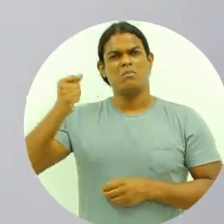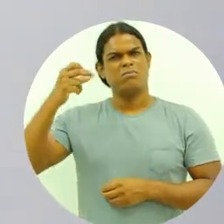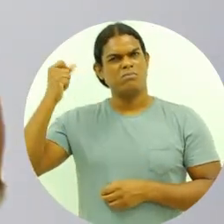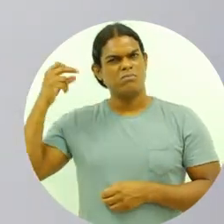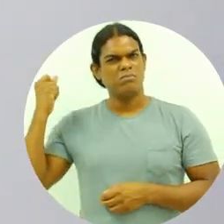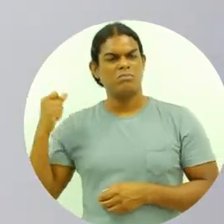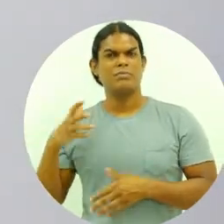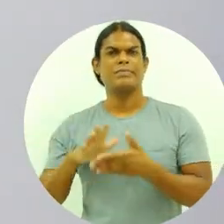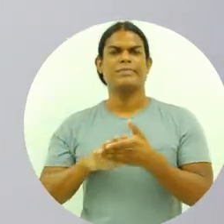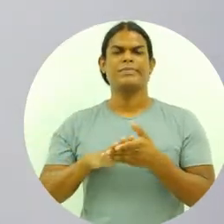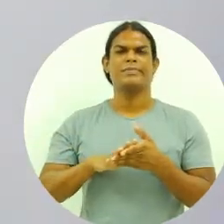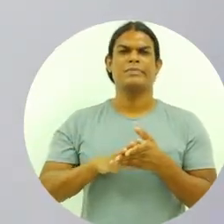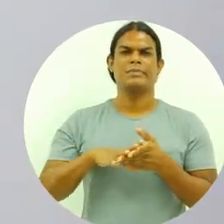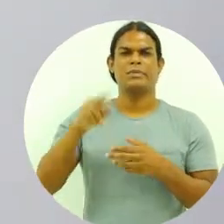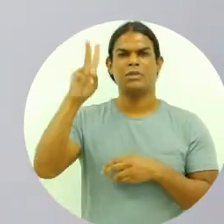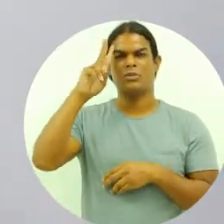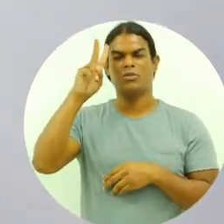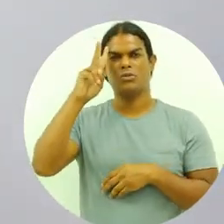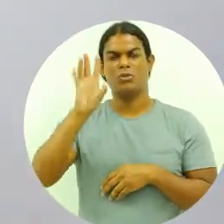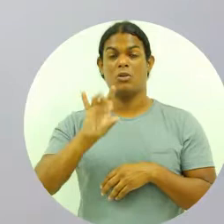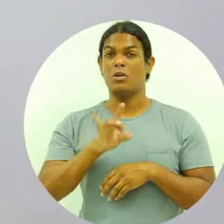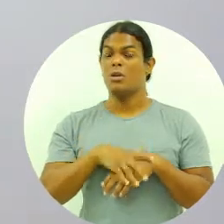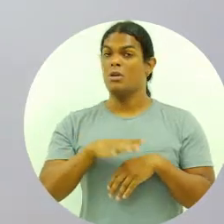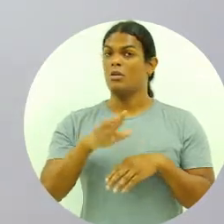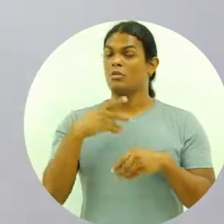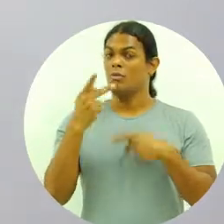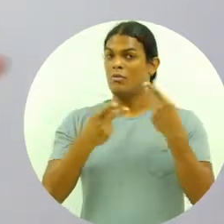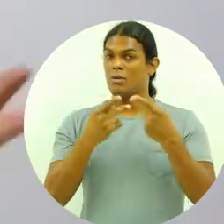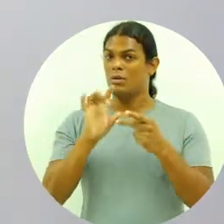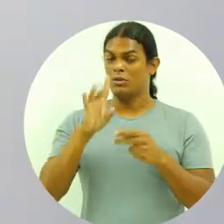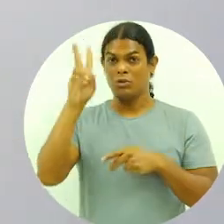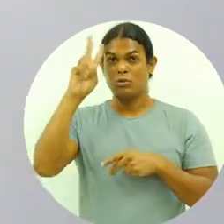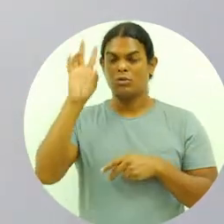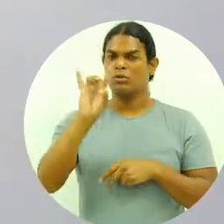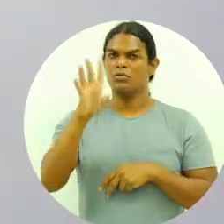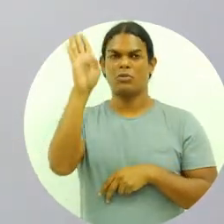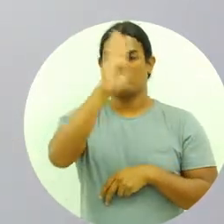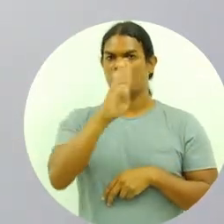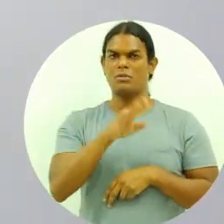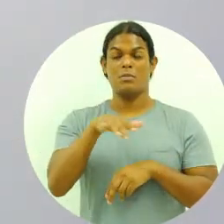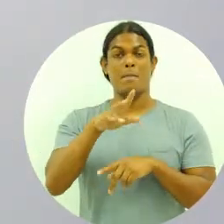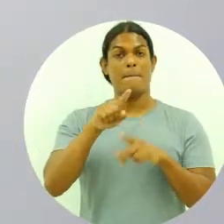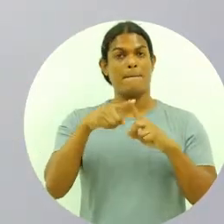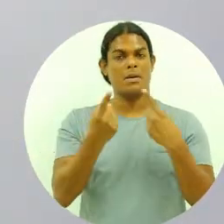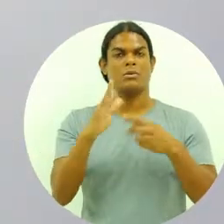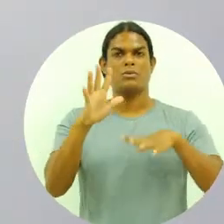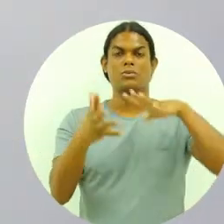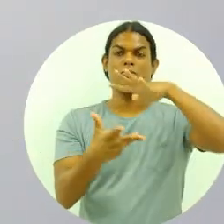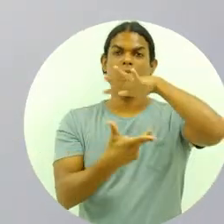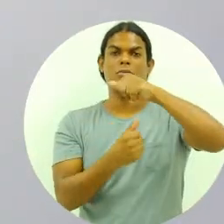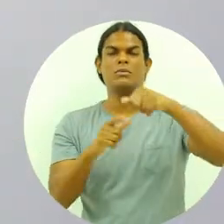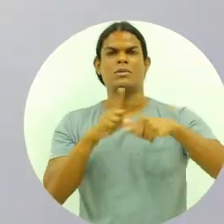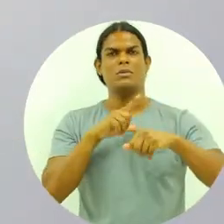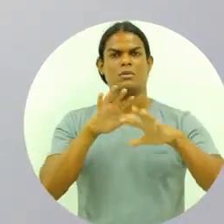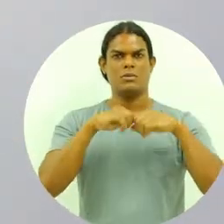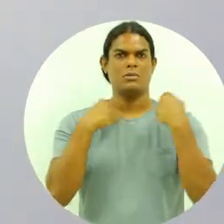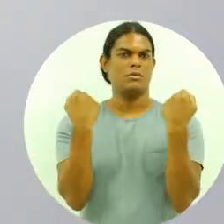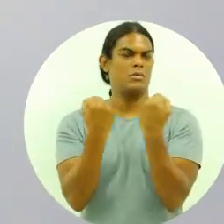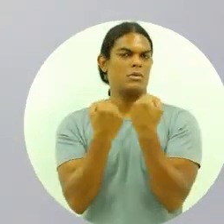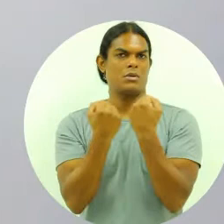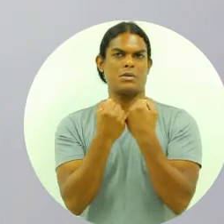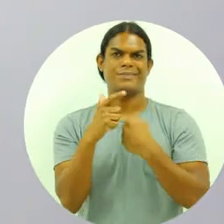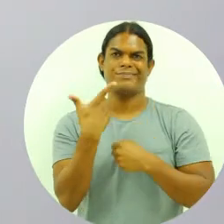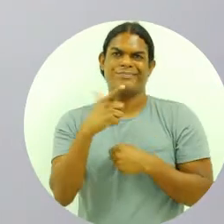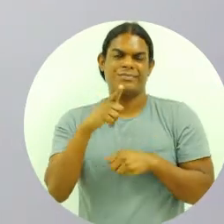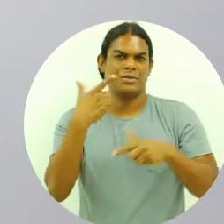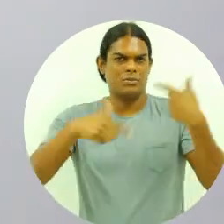Durante muito tempo, na nossa história, e nossa história não só do Brasil, nós tivemos uma sociedade que